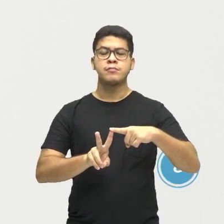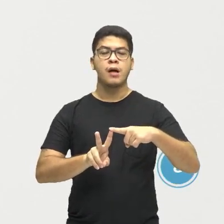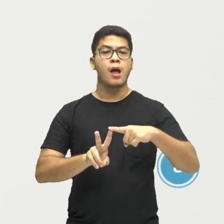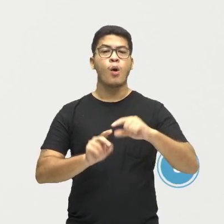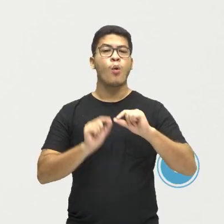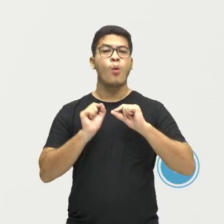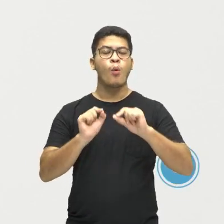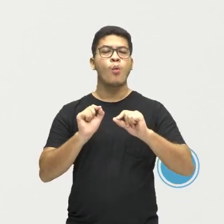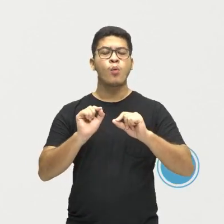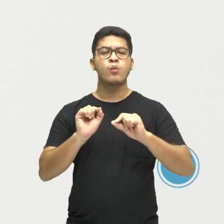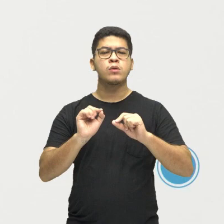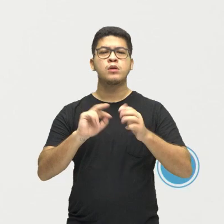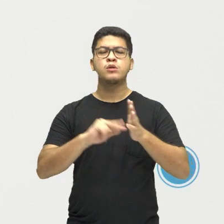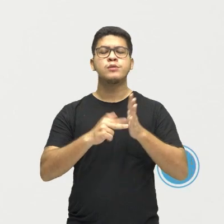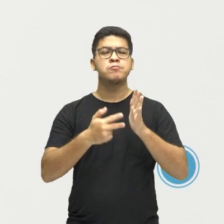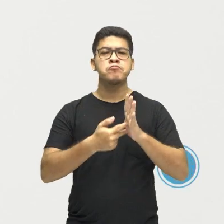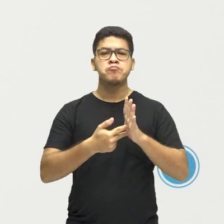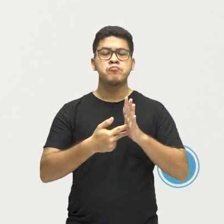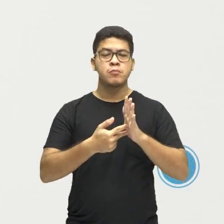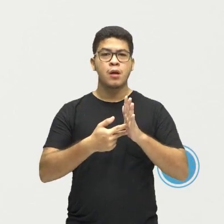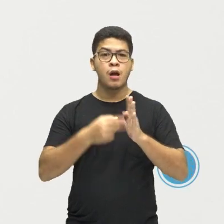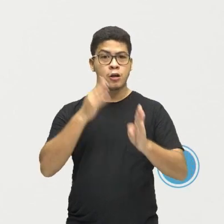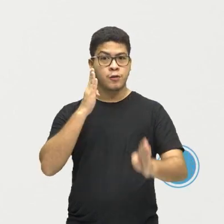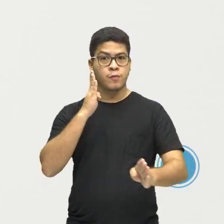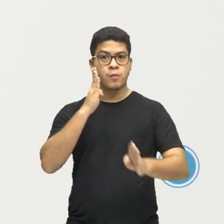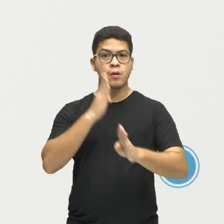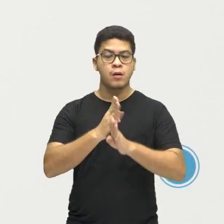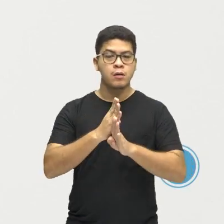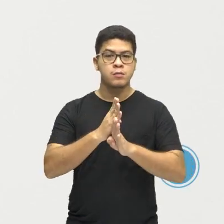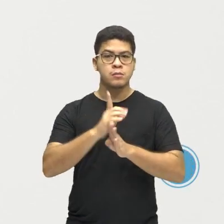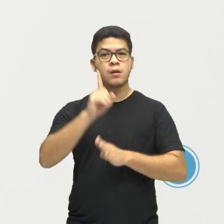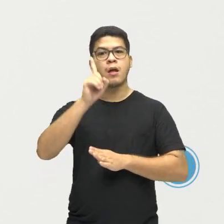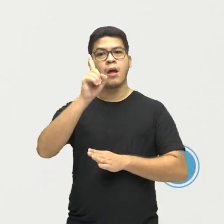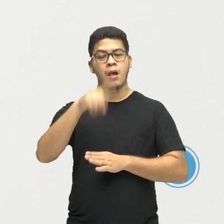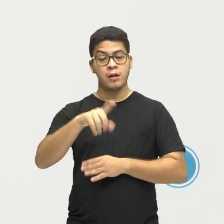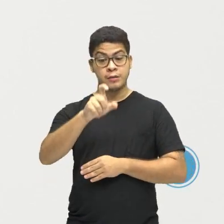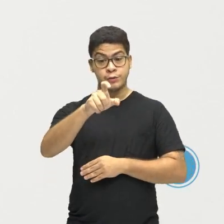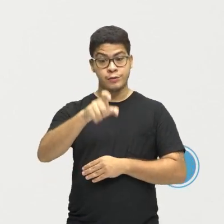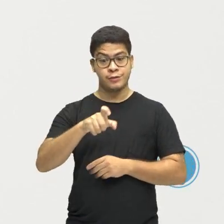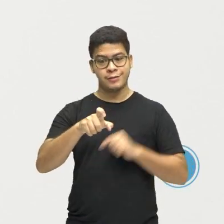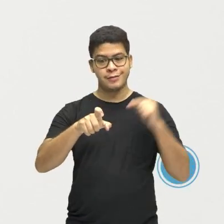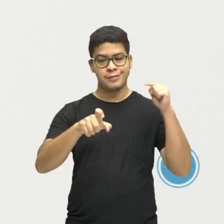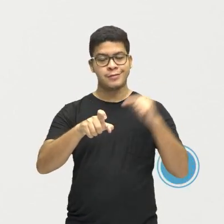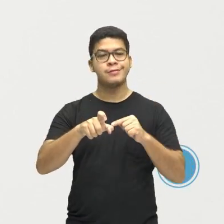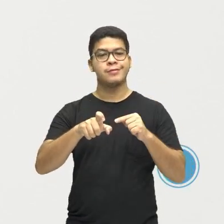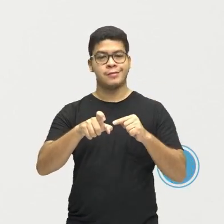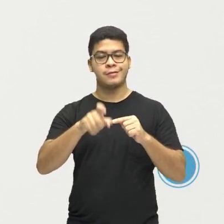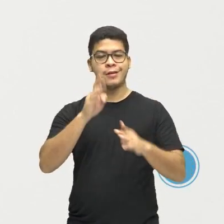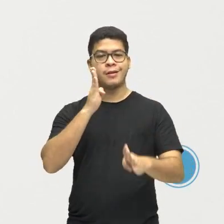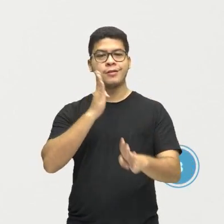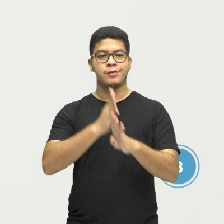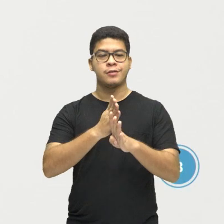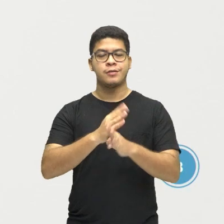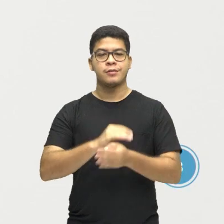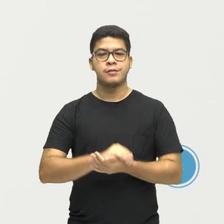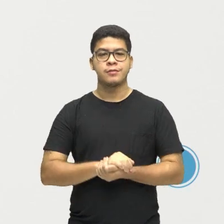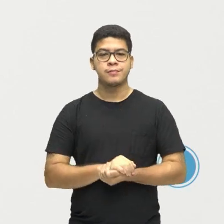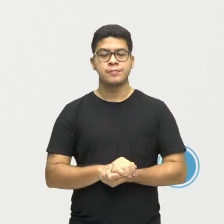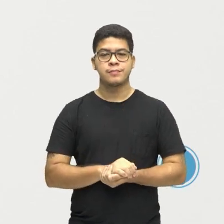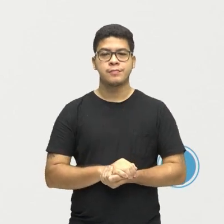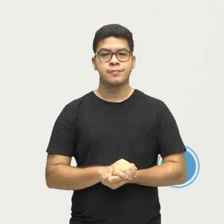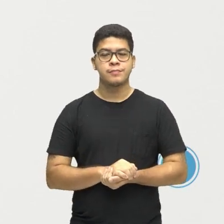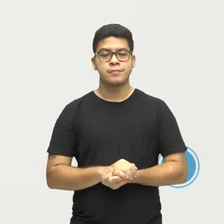significa que nós estamos à procura do valor da variável x, tá? Que é esse valor de x que vai tornar a